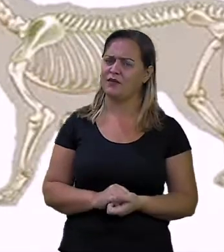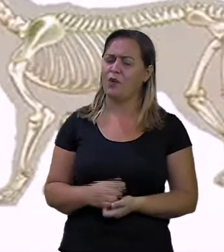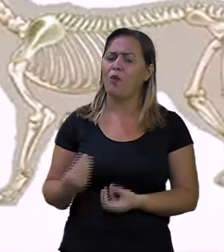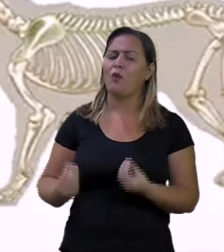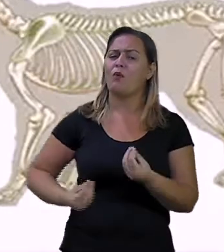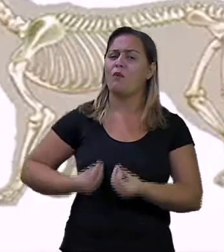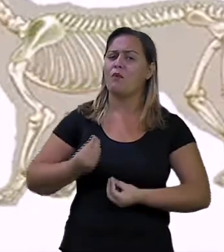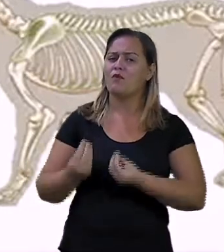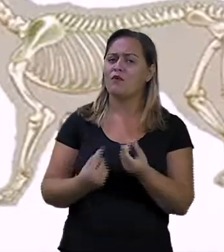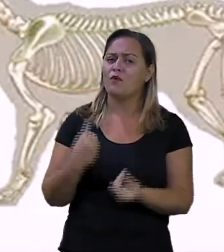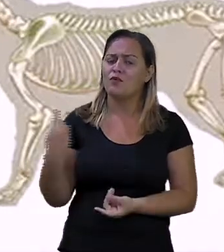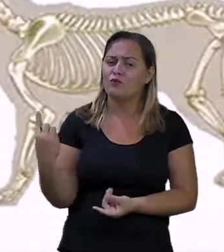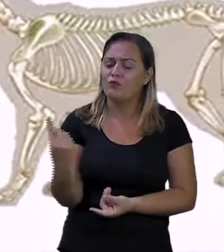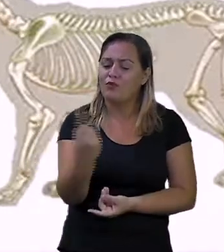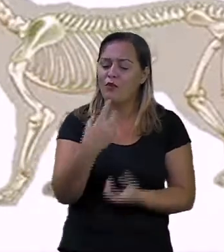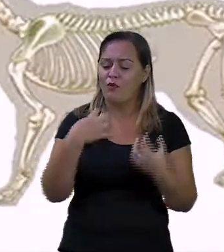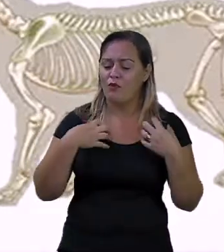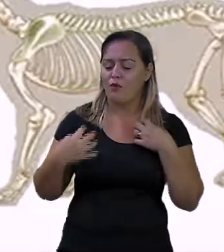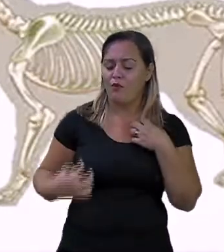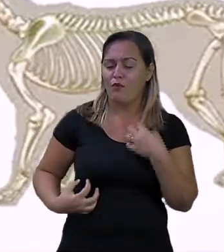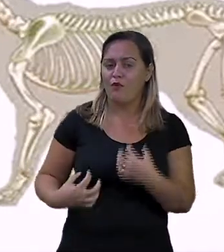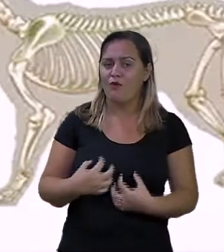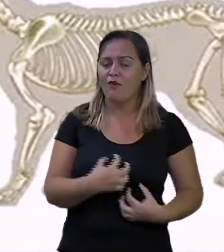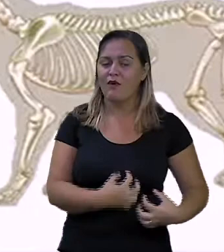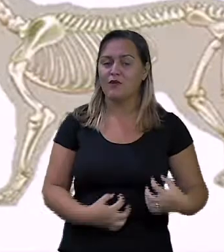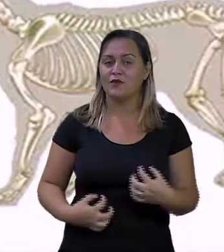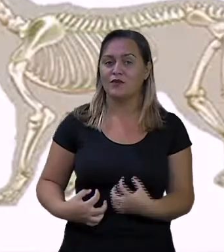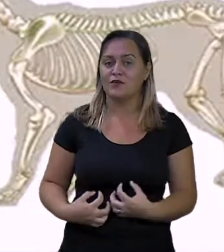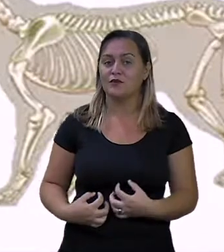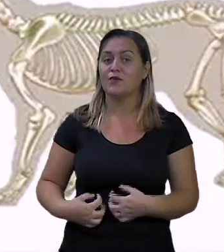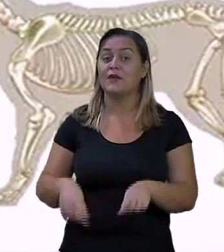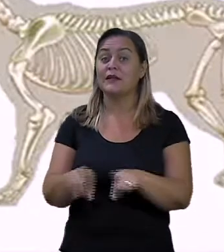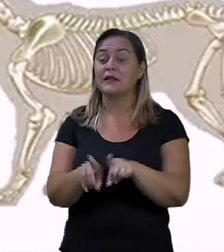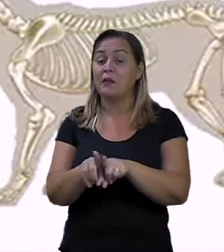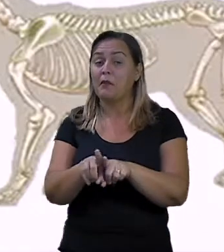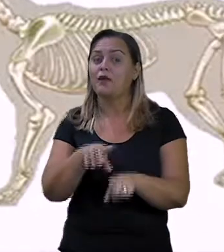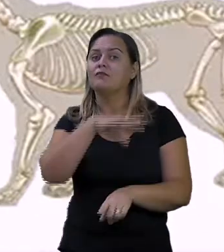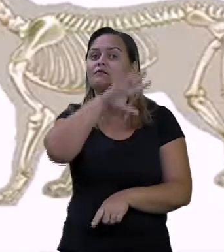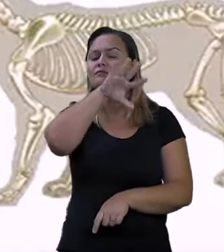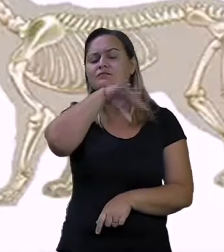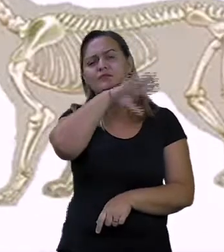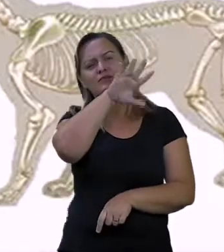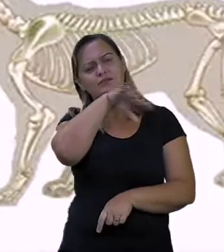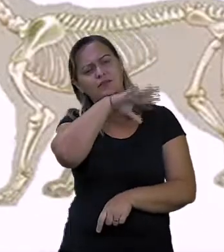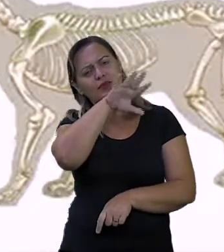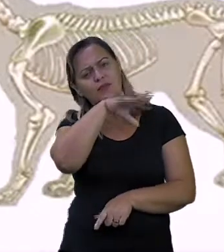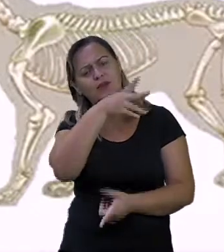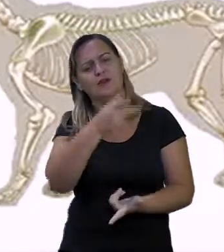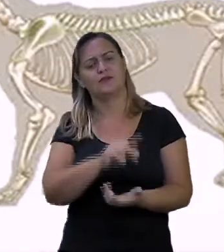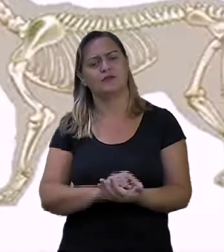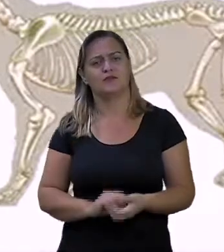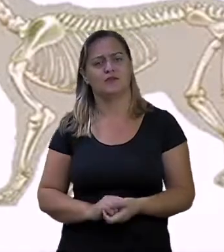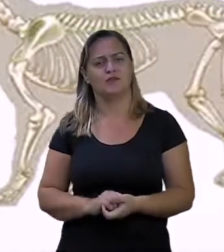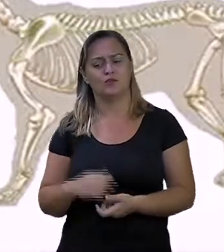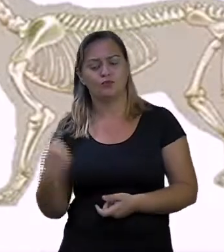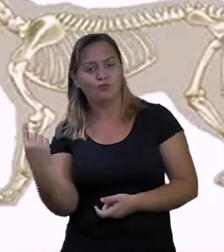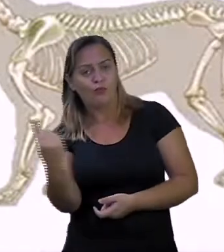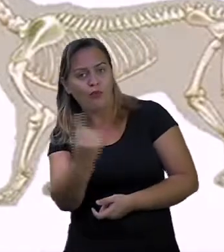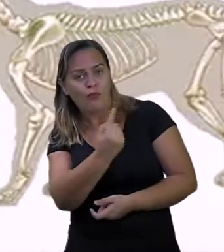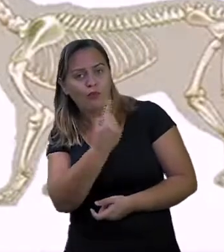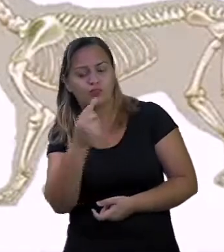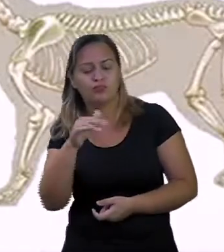nosso organismo e no organismo dos animais que estão presentes ou inseridos